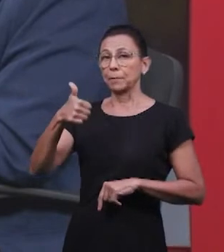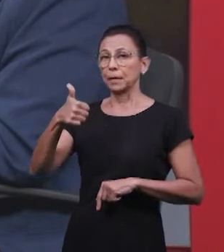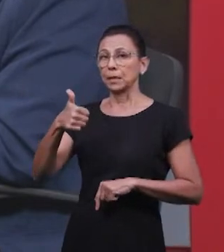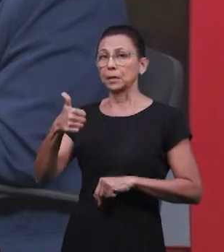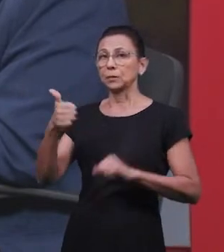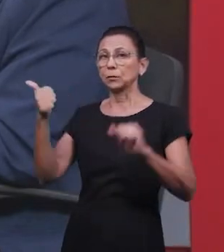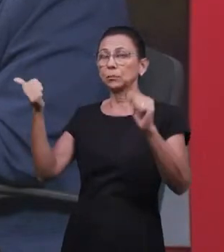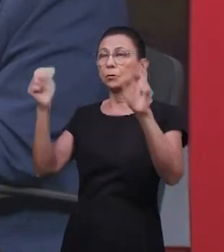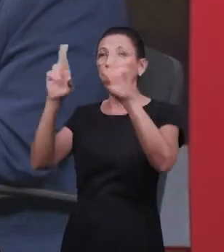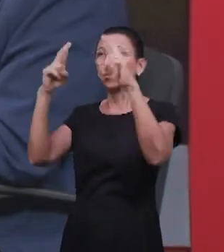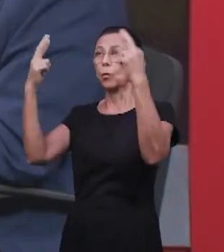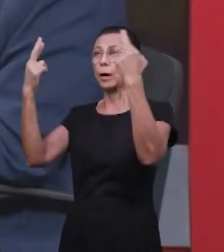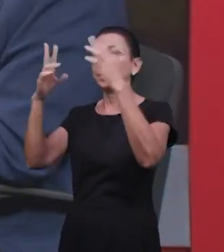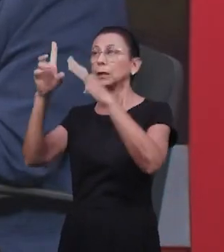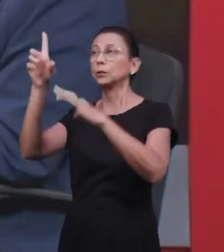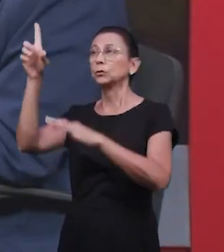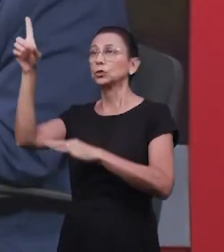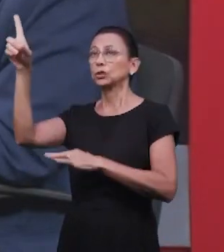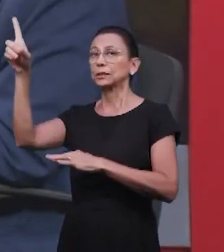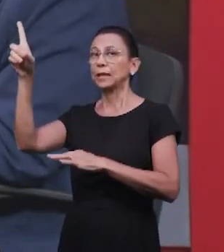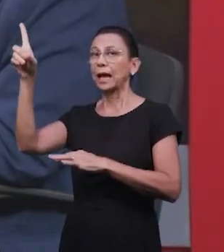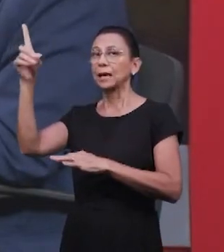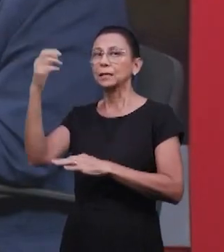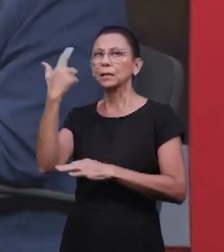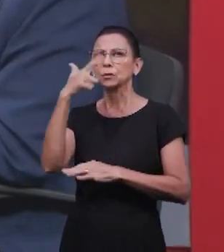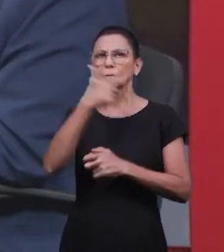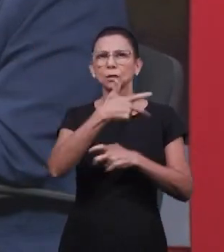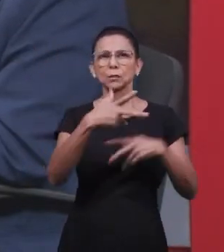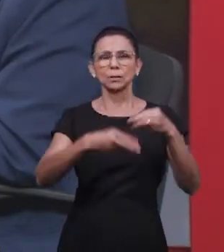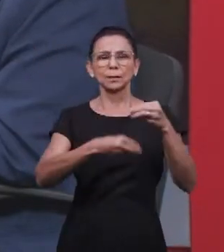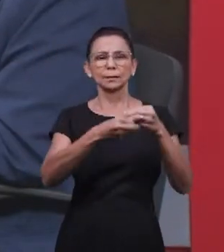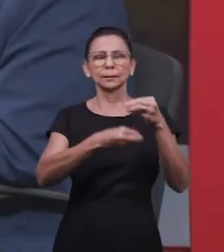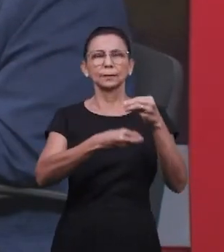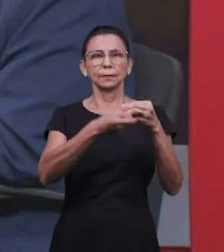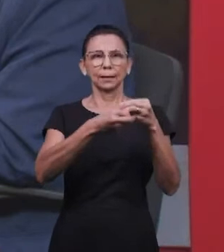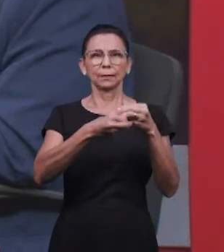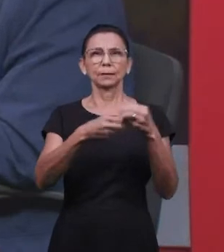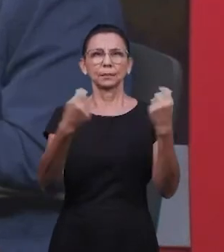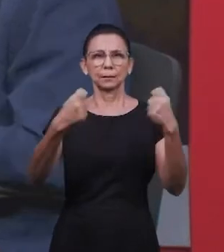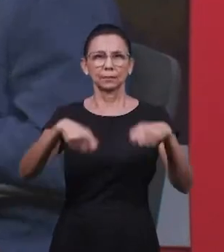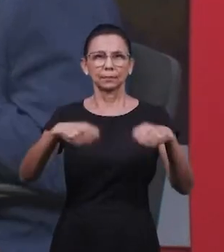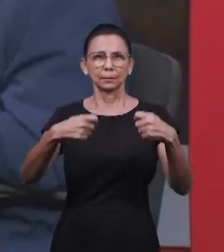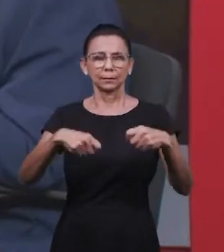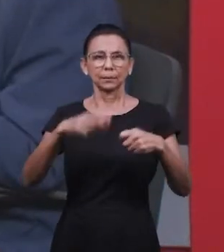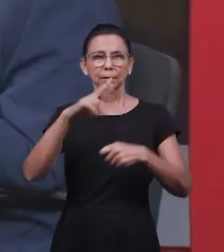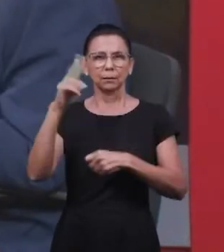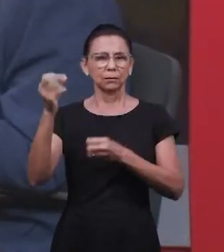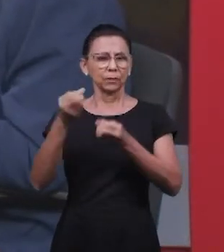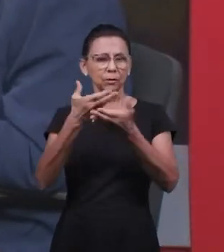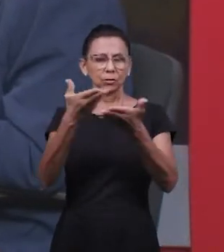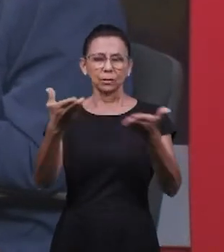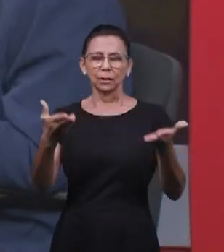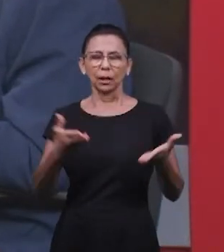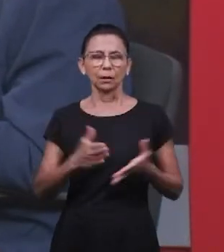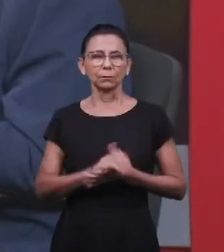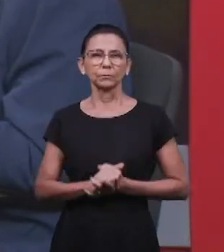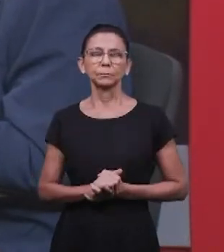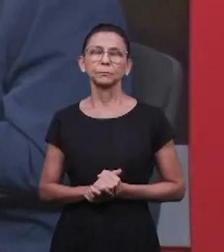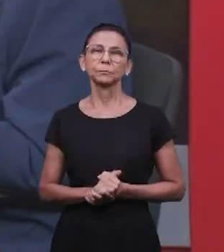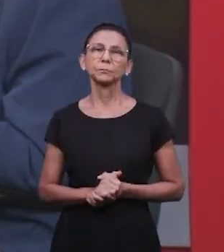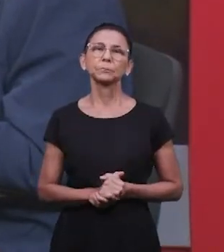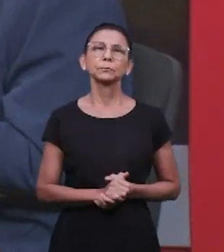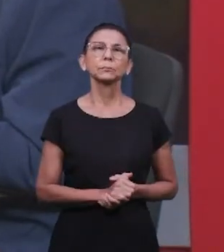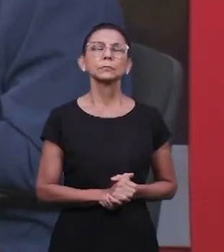coisas serão acrescentadas. A palavra como sendo o recurso principal no ensino da criança